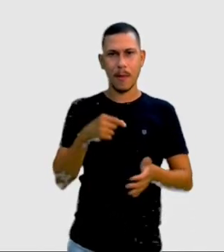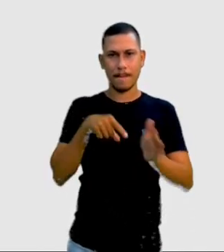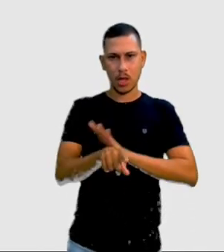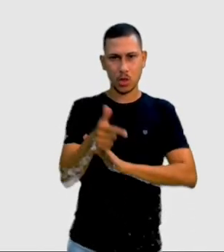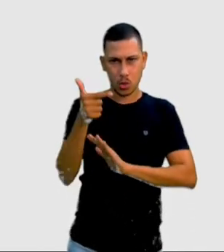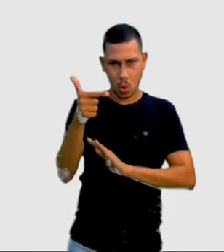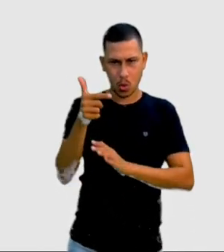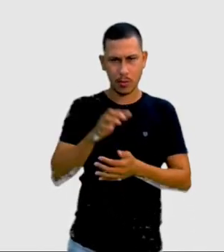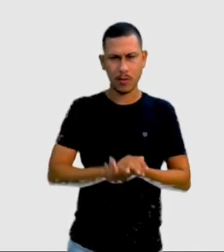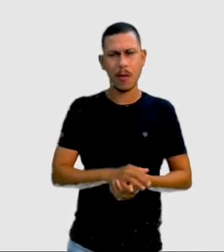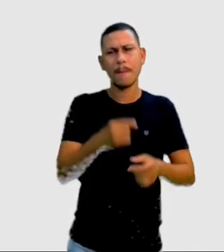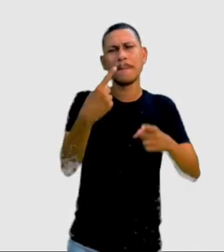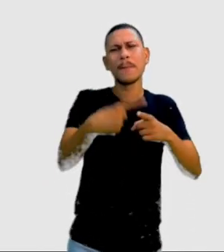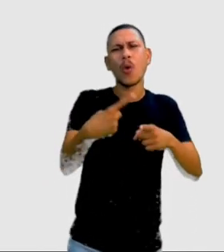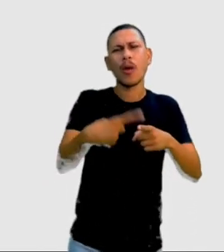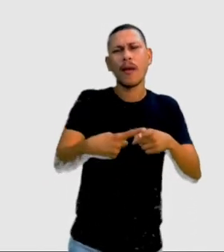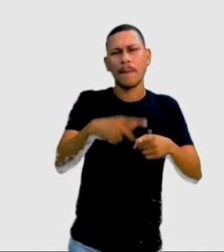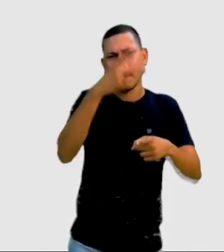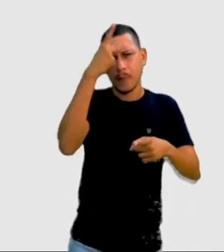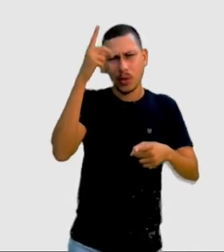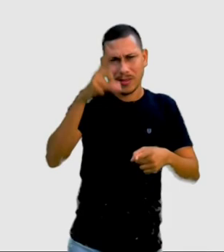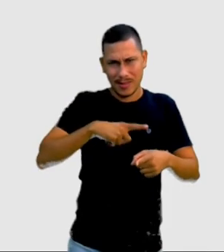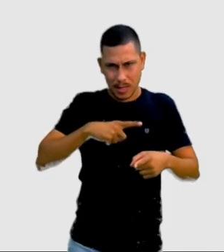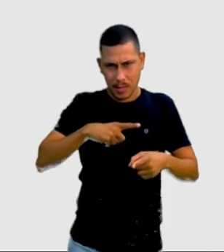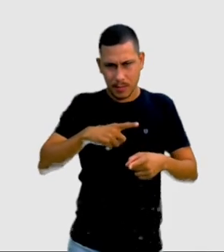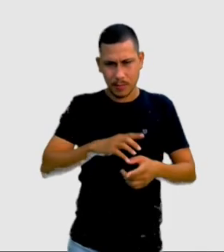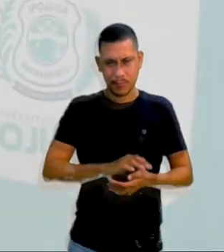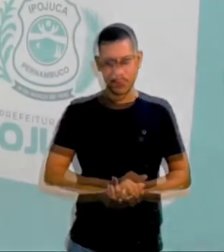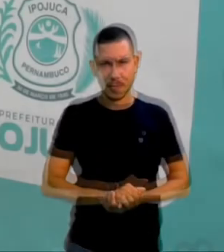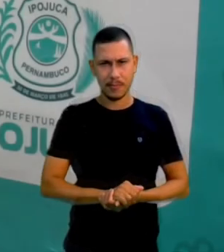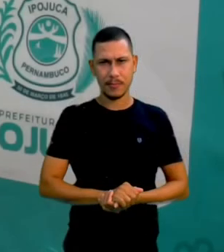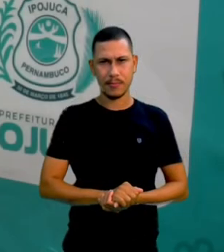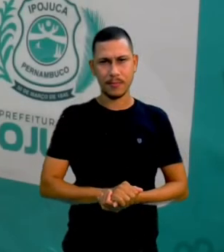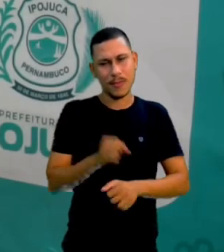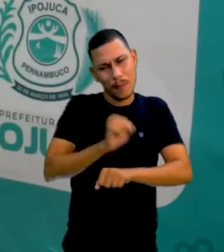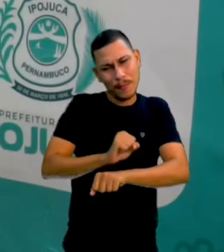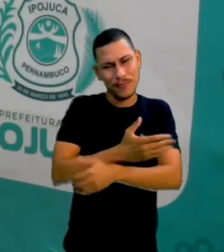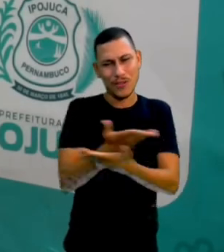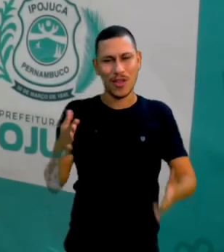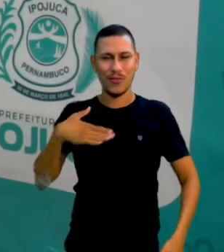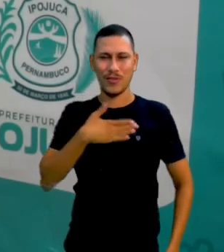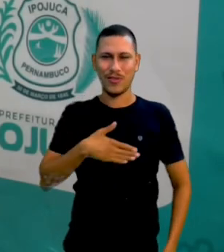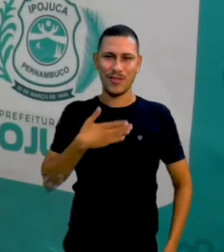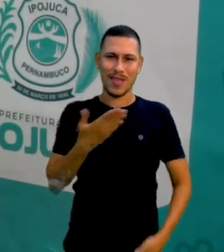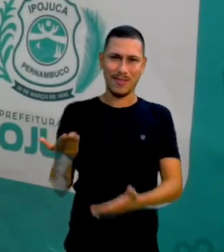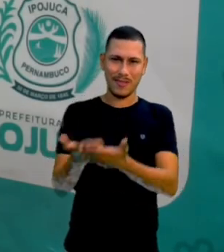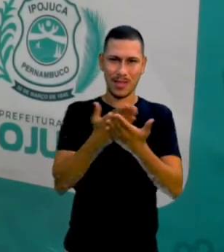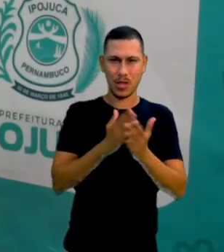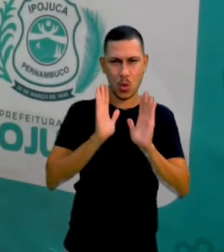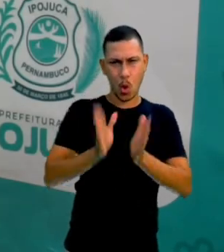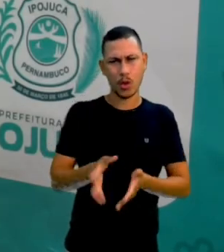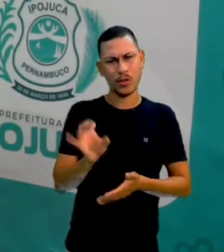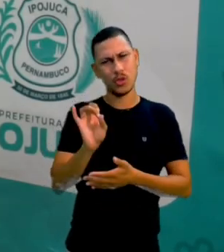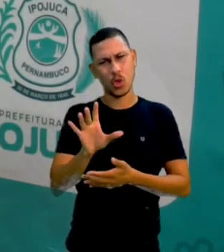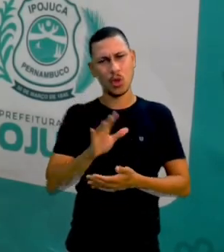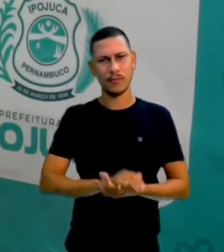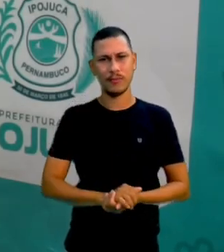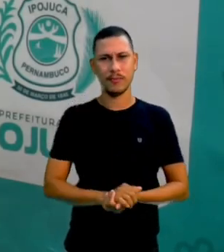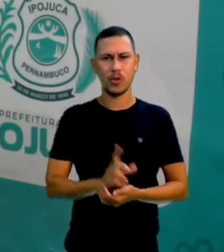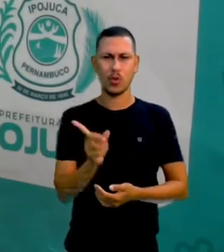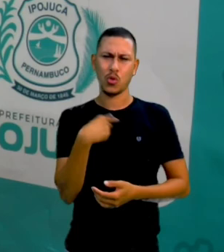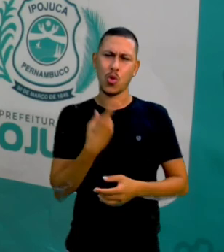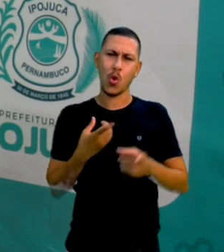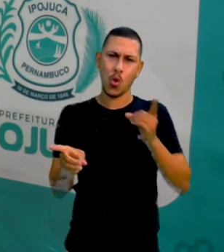os sintomas da bulimia? Bom, eu espero que vocês tenham gostado. Por hoje é só. A gente